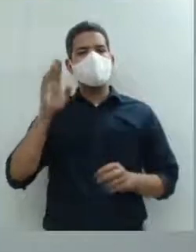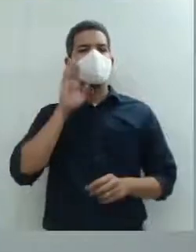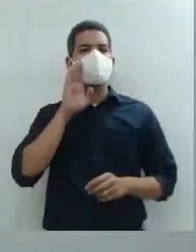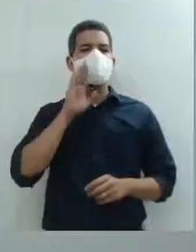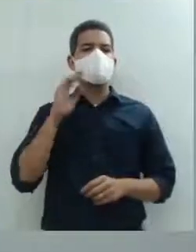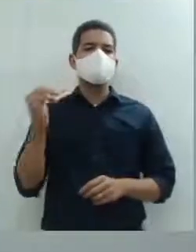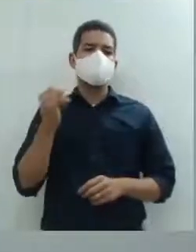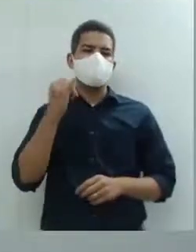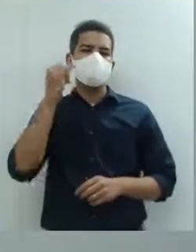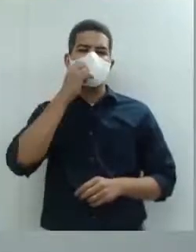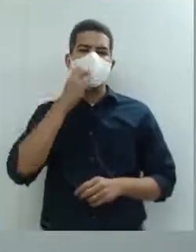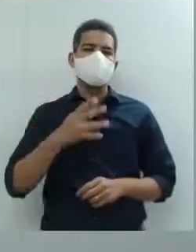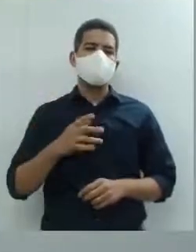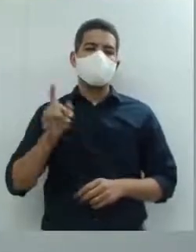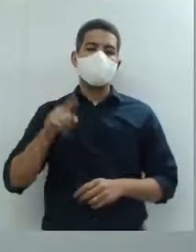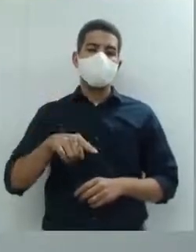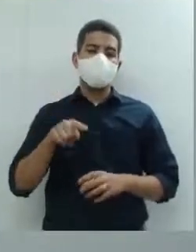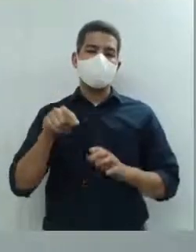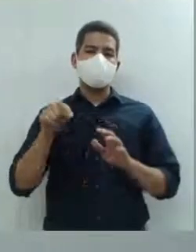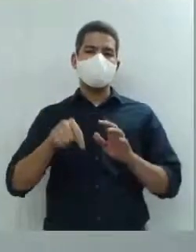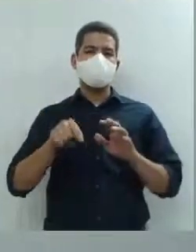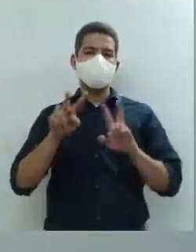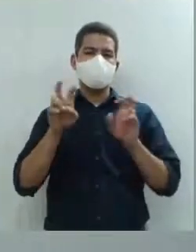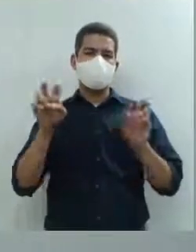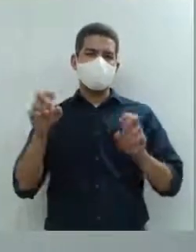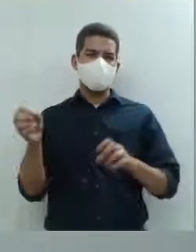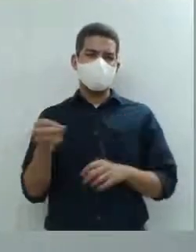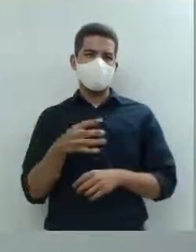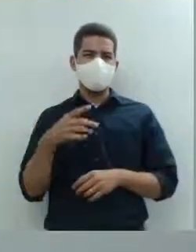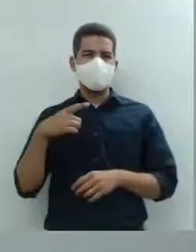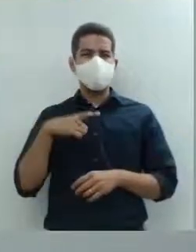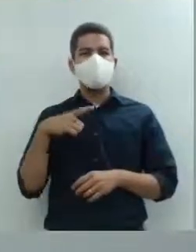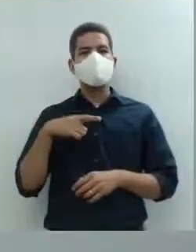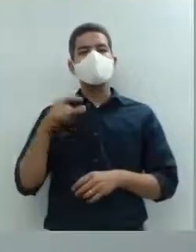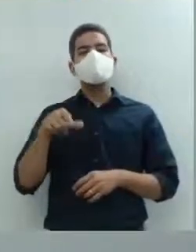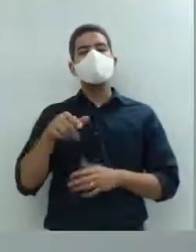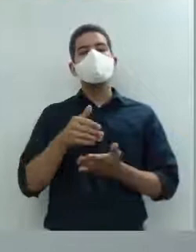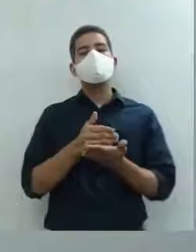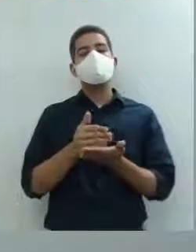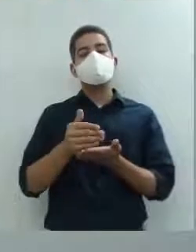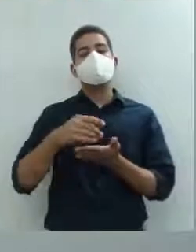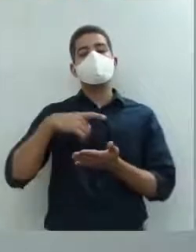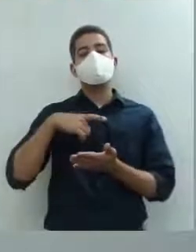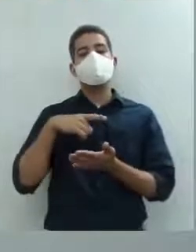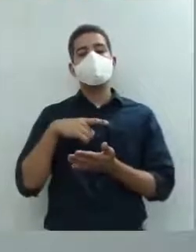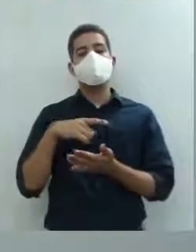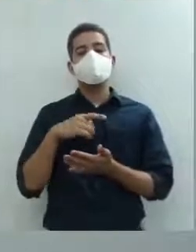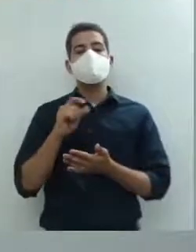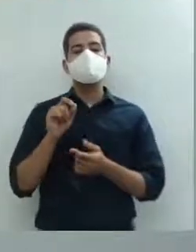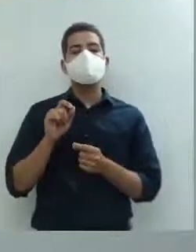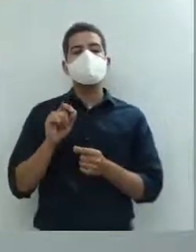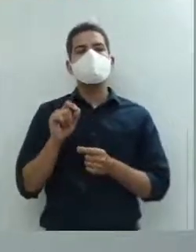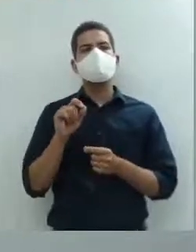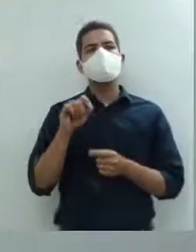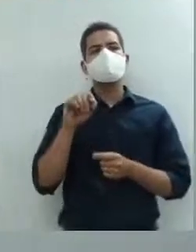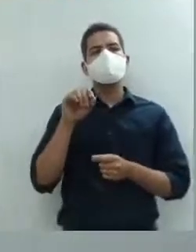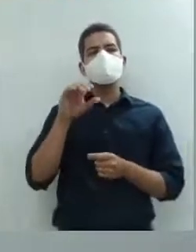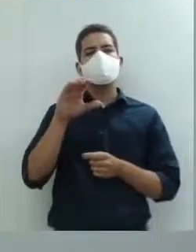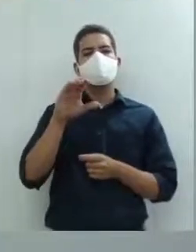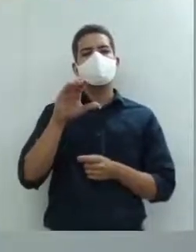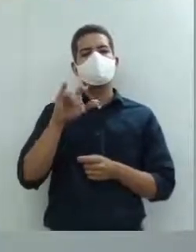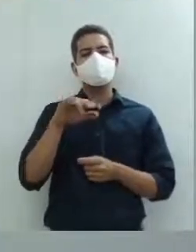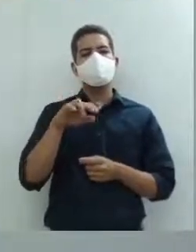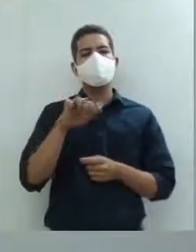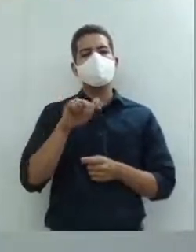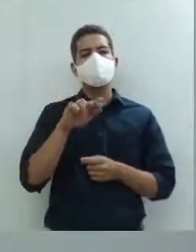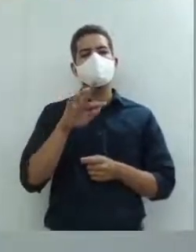vai trabalhar um novo conteúdo. Iniciamos no dia de hoje o conteúdo de climatologia. É